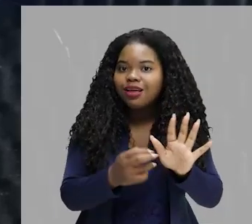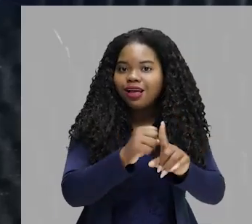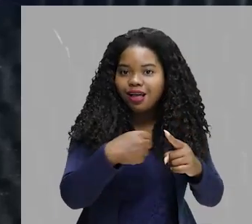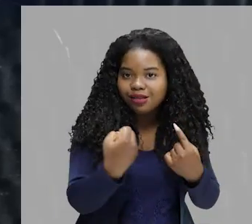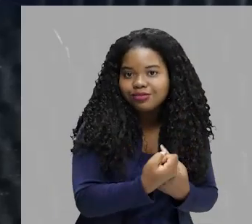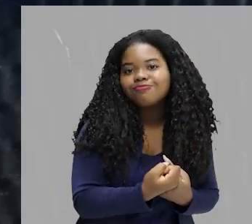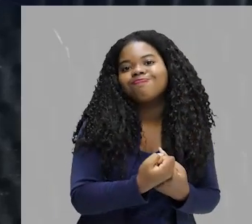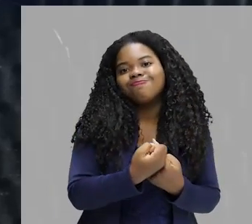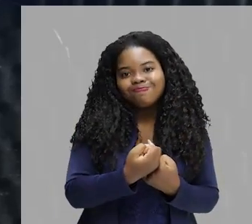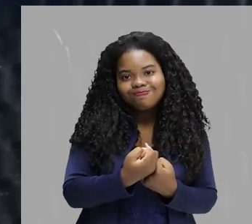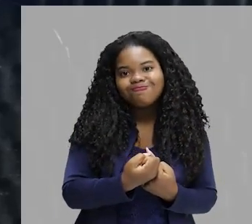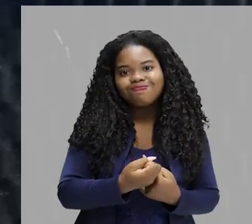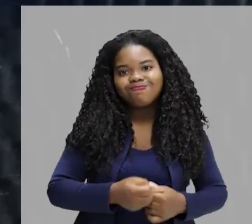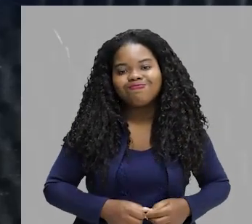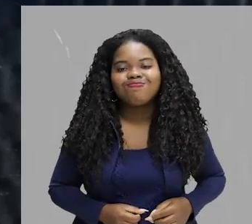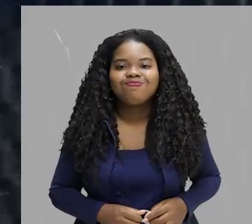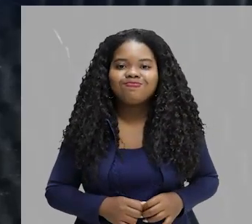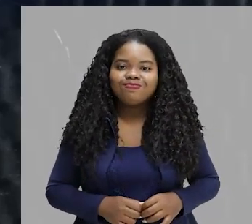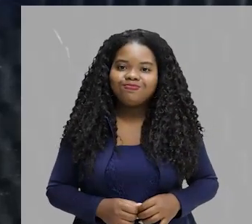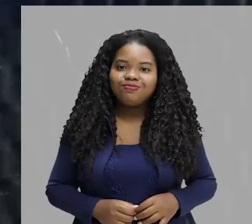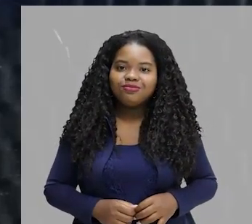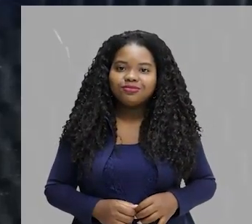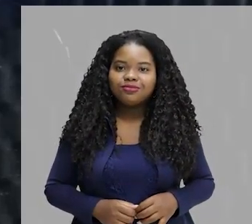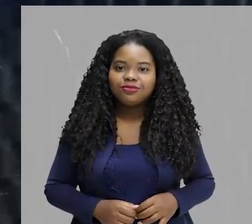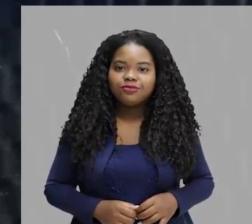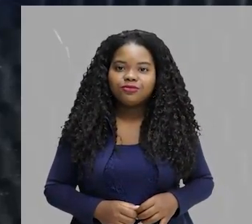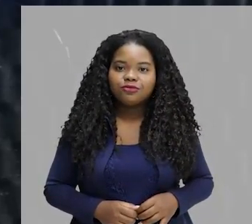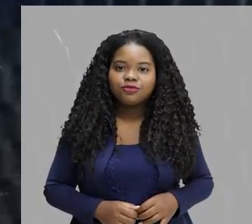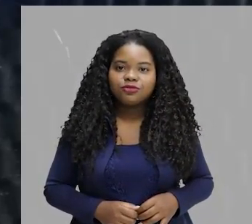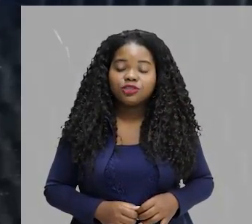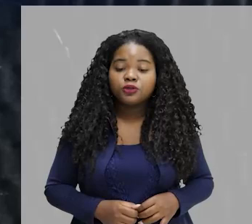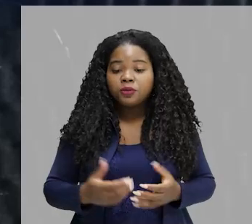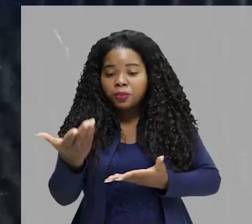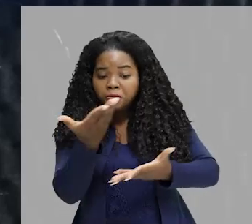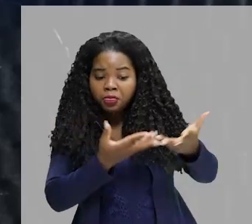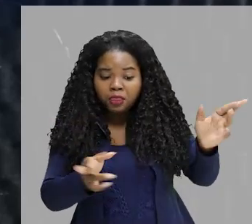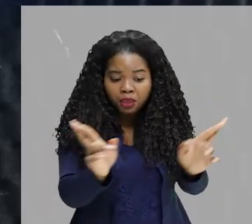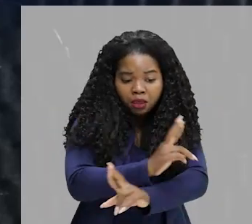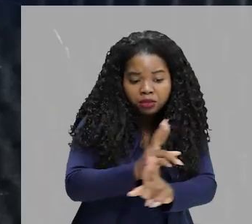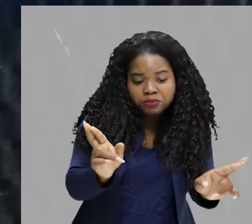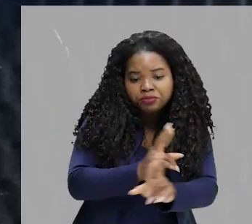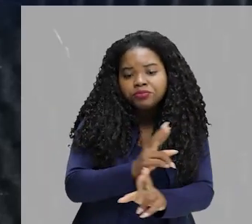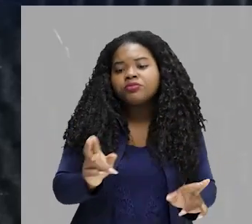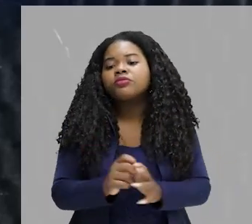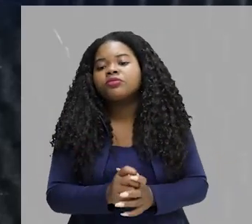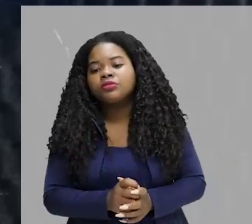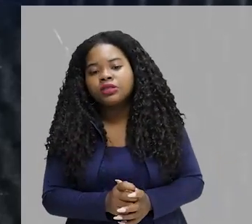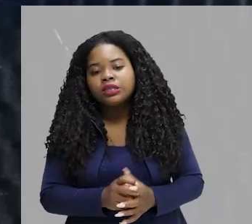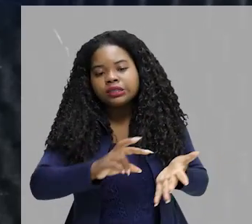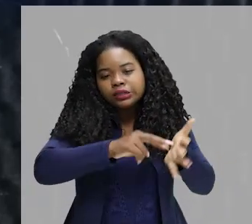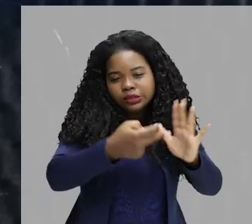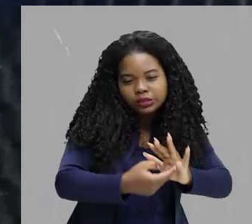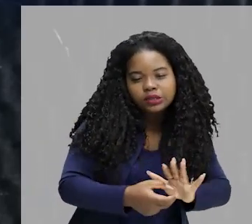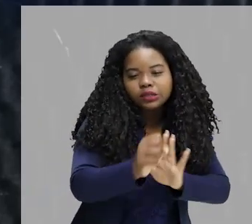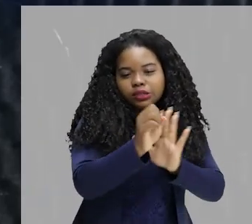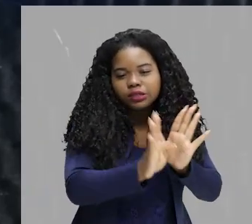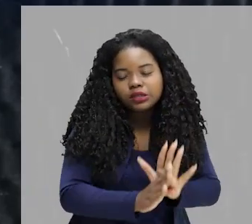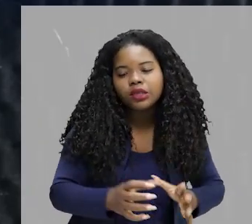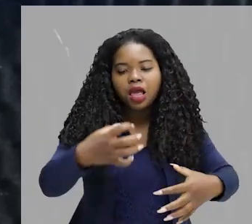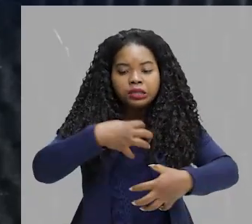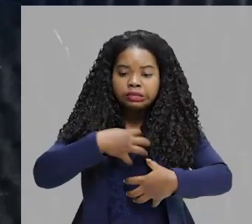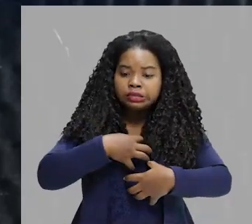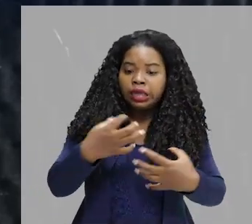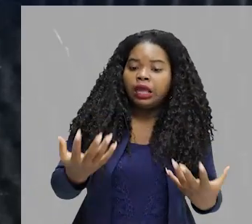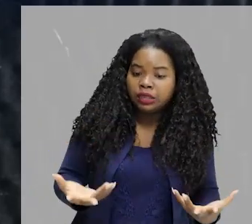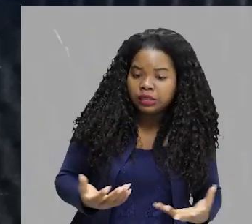que fundamenta a existência das relações sociais. Essas interações, esse simbolismo, essa atribuição de